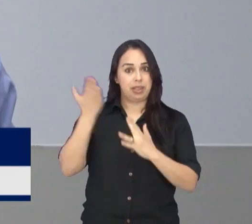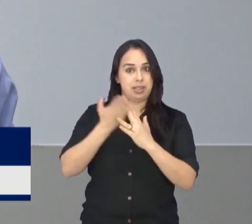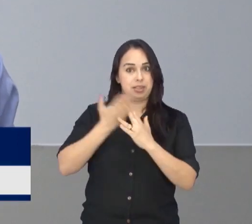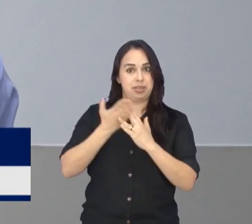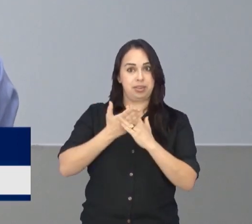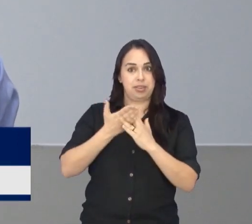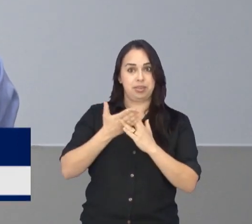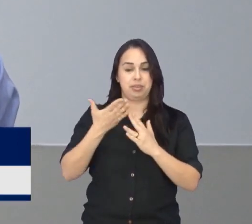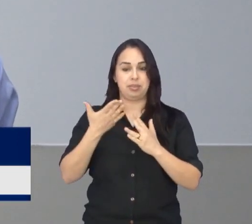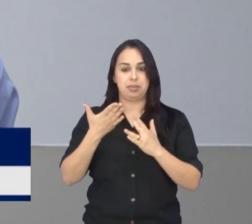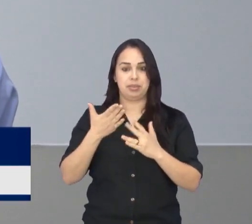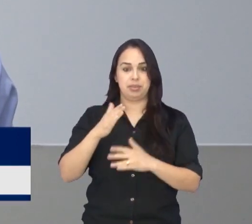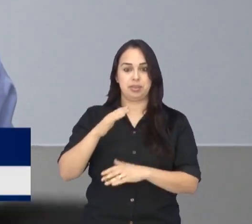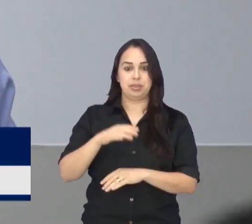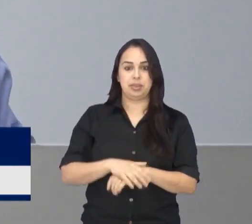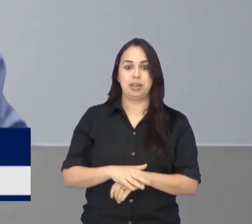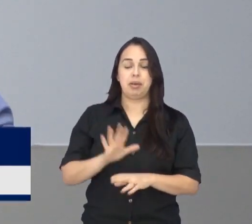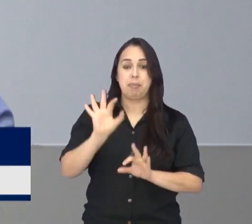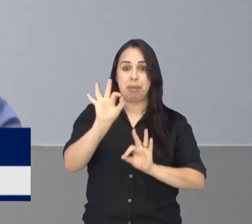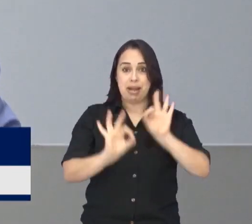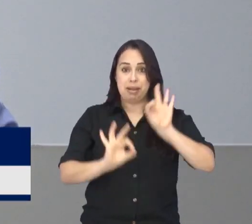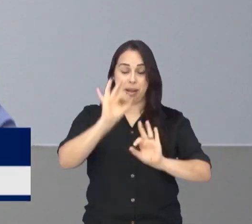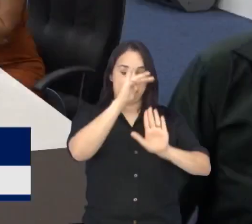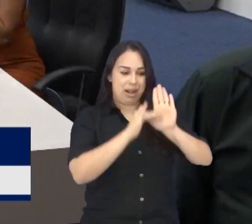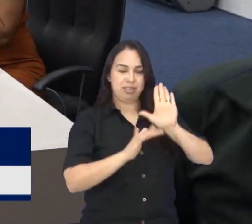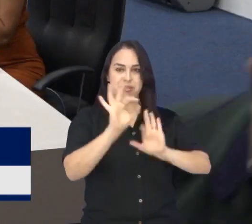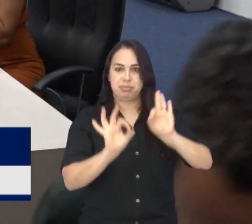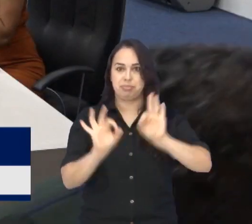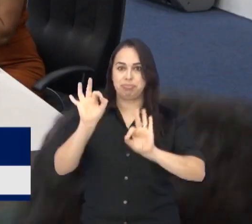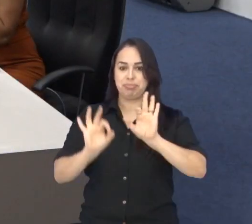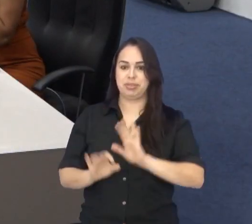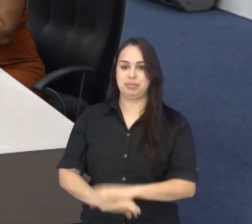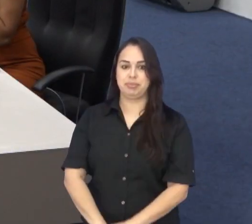Suspenderemos a sessão por alguns instantes para organização da pauta.